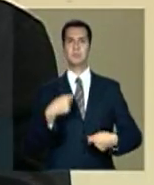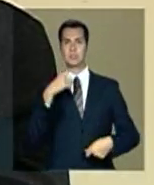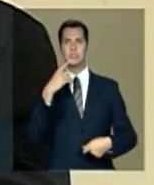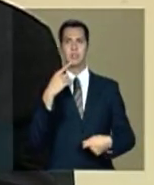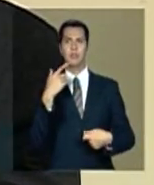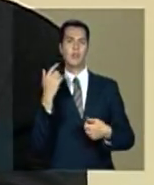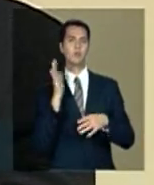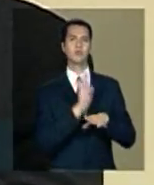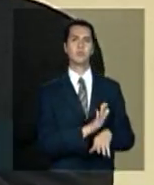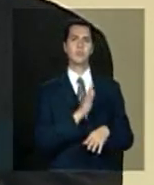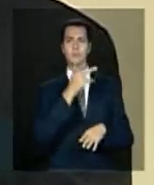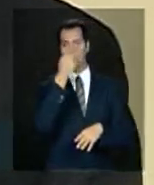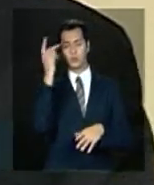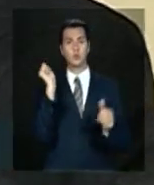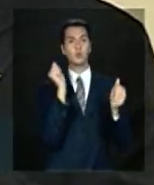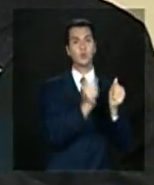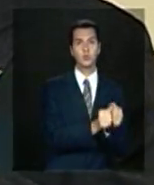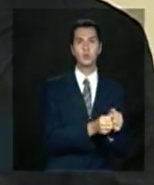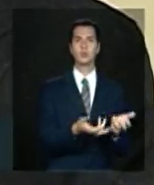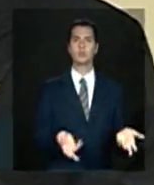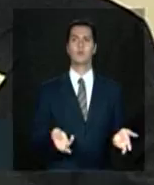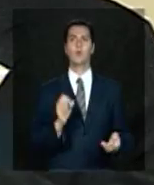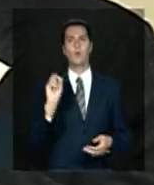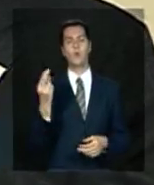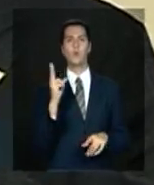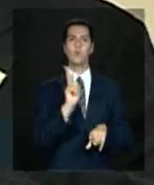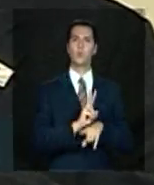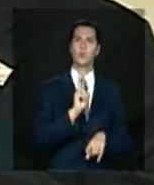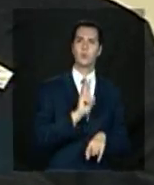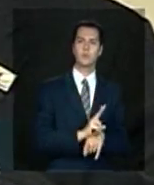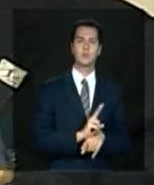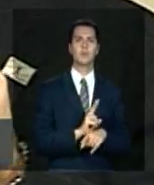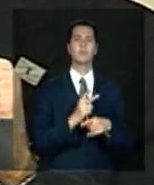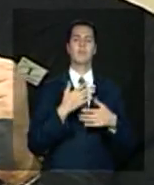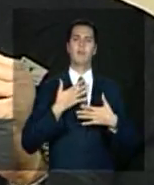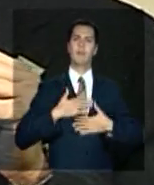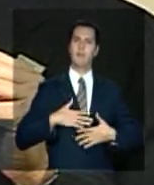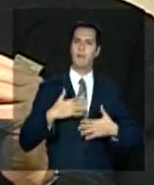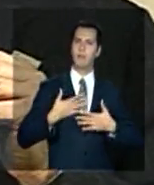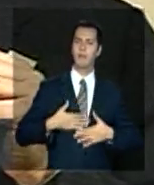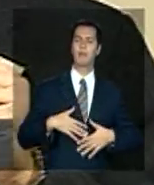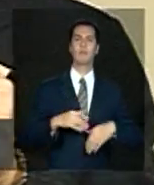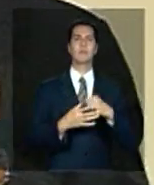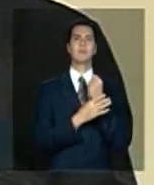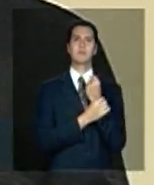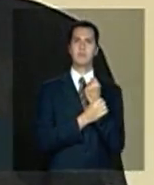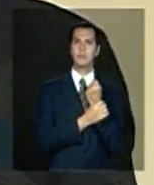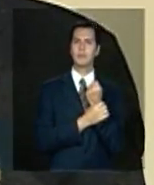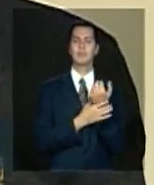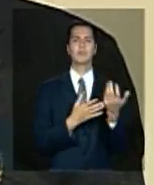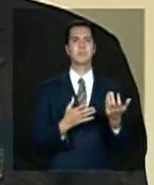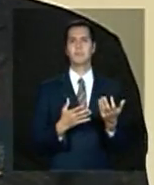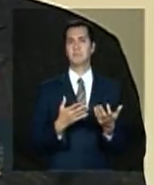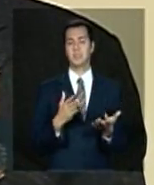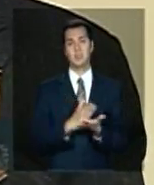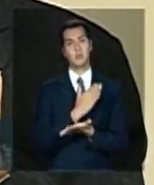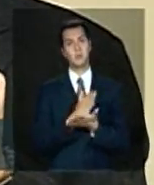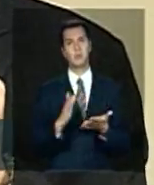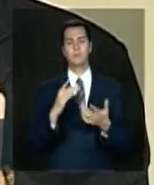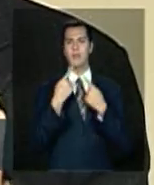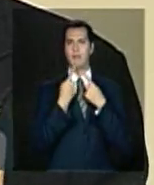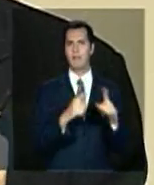ou que não foi oferecido para ela os cuidados nós sabemos que podem dar conforto e segurança para o momento do parto Então